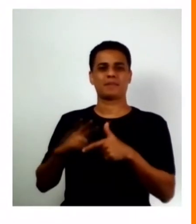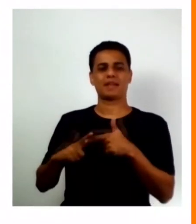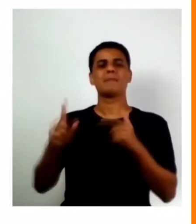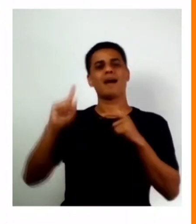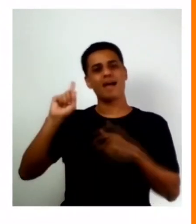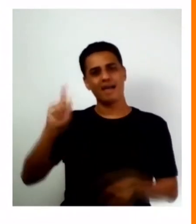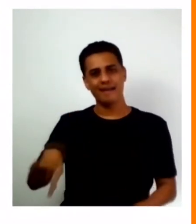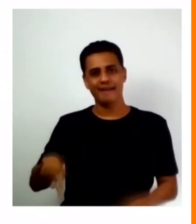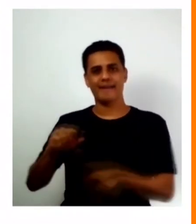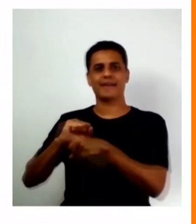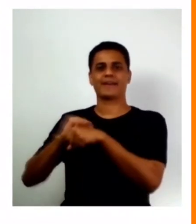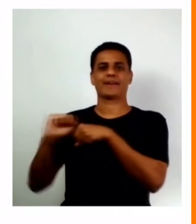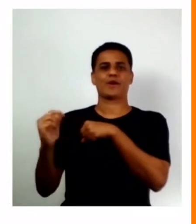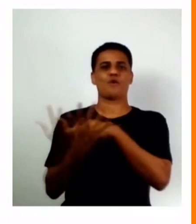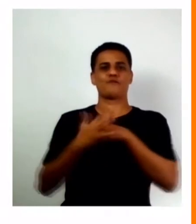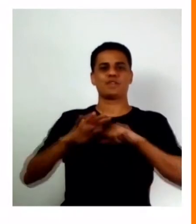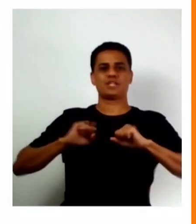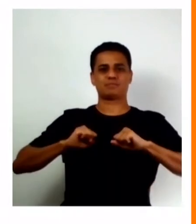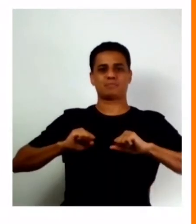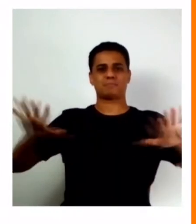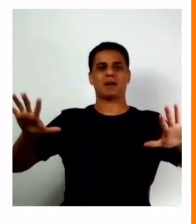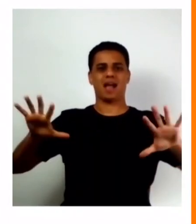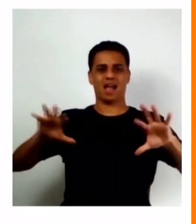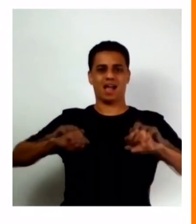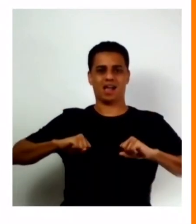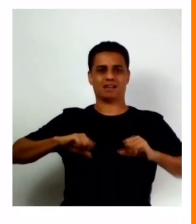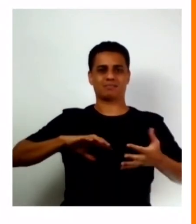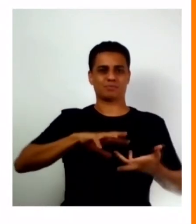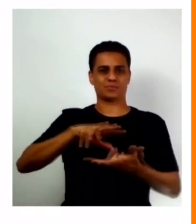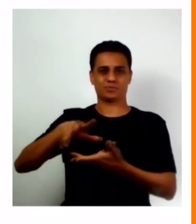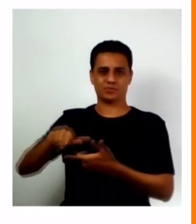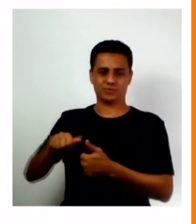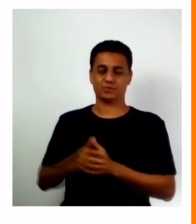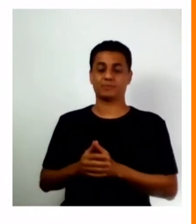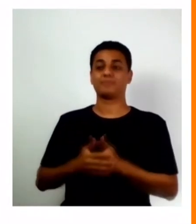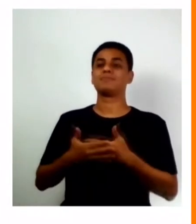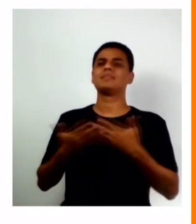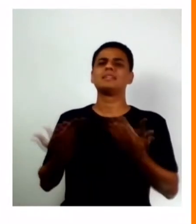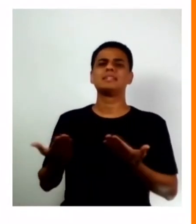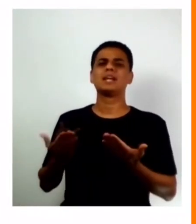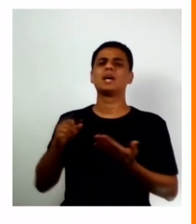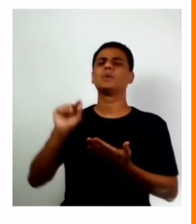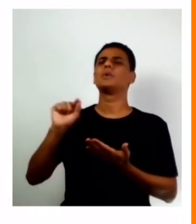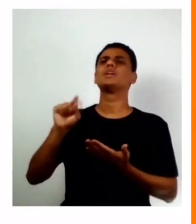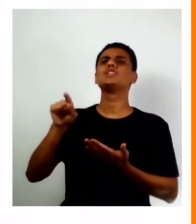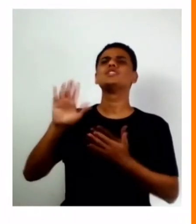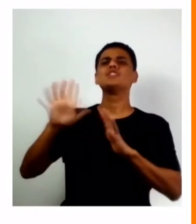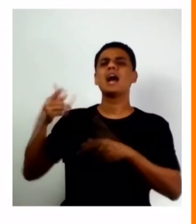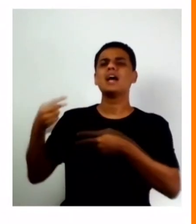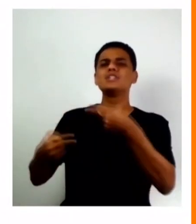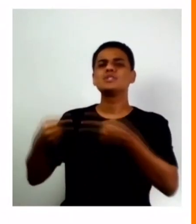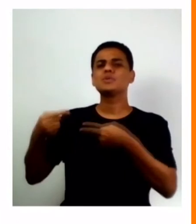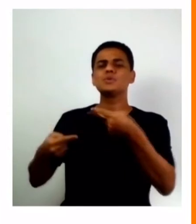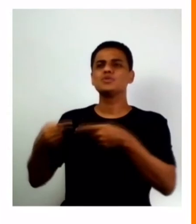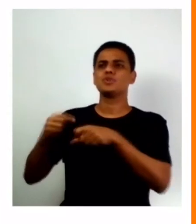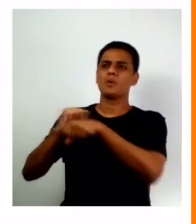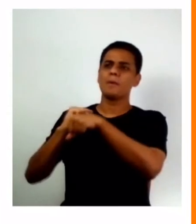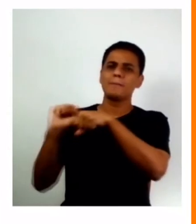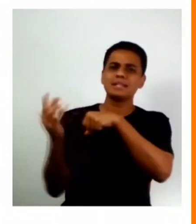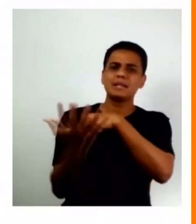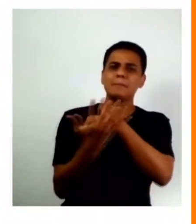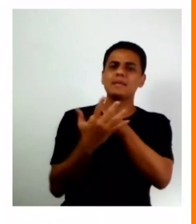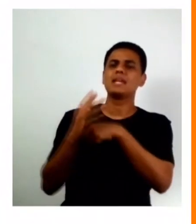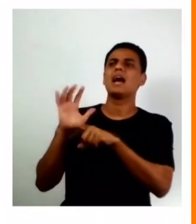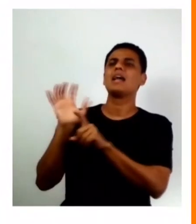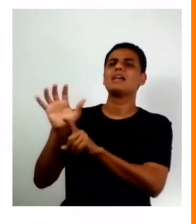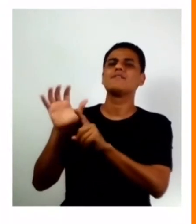-19. Nesse sentido, o que tem sido discutido sobre os impactos da pandemia na agenda 2030,